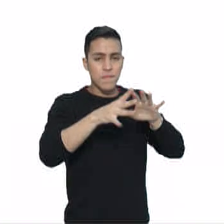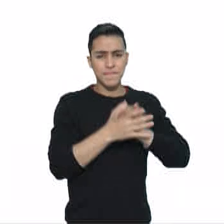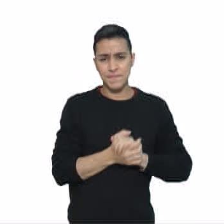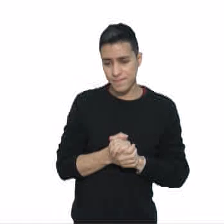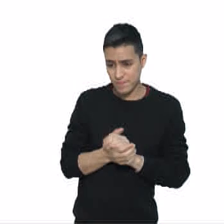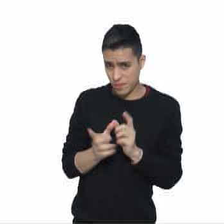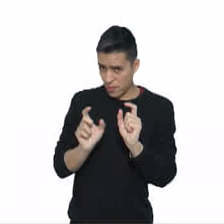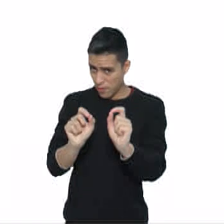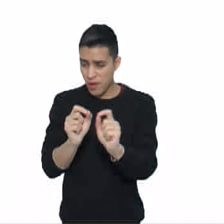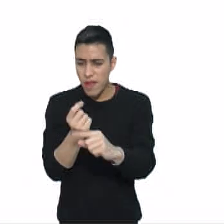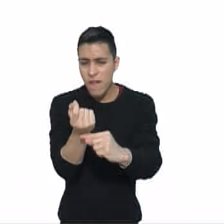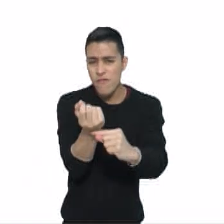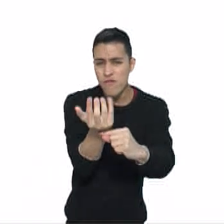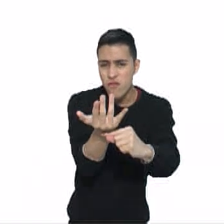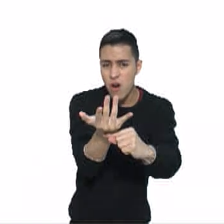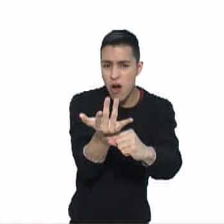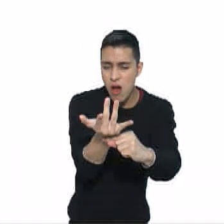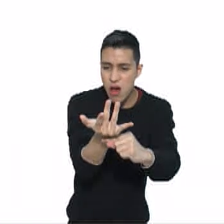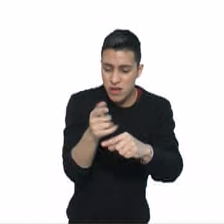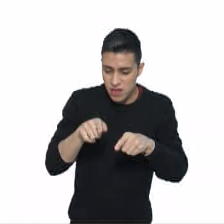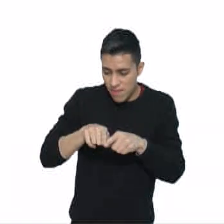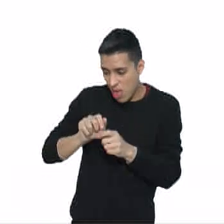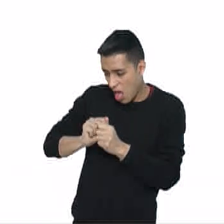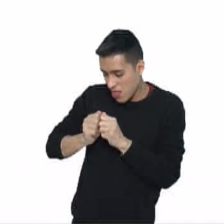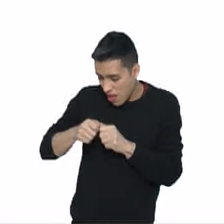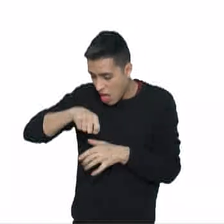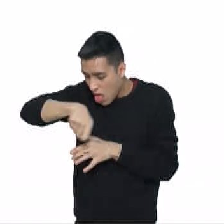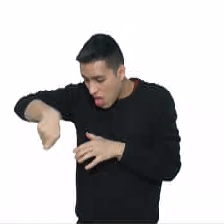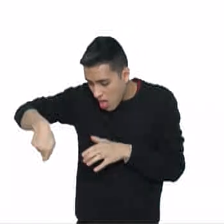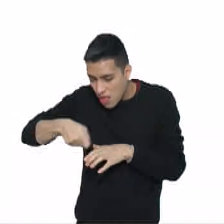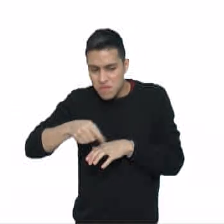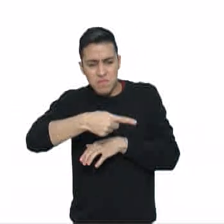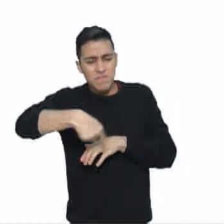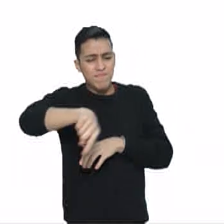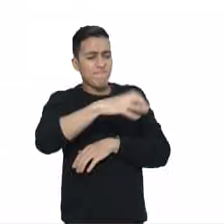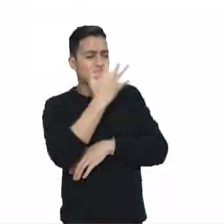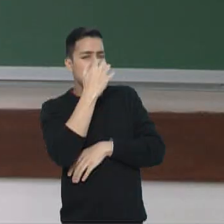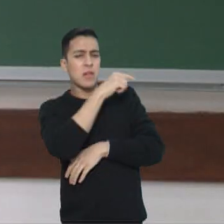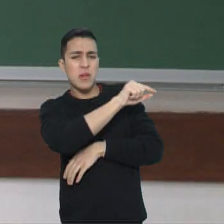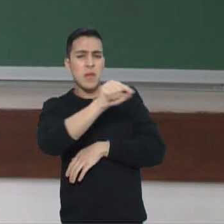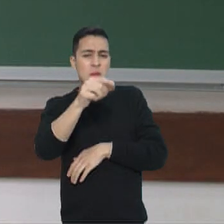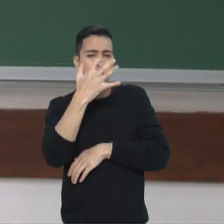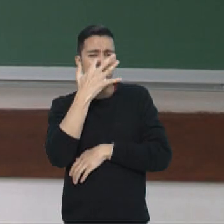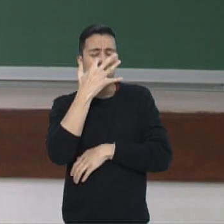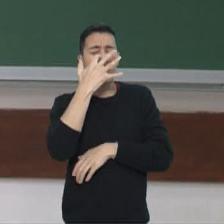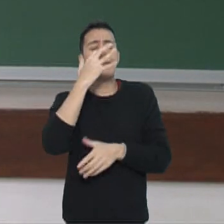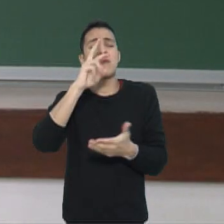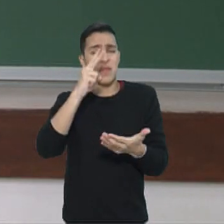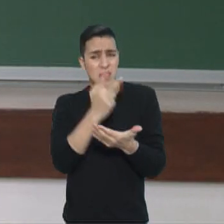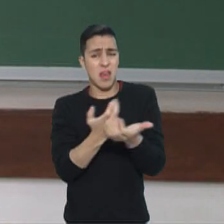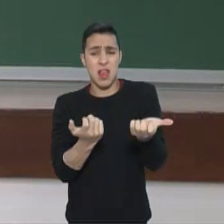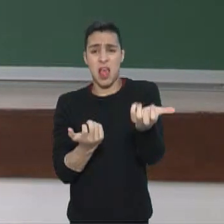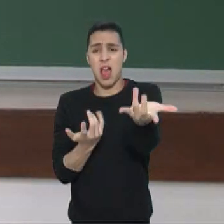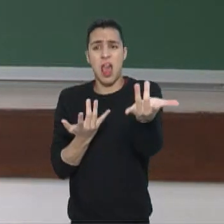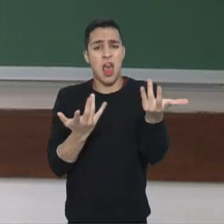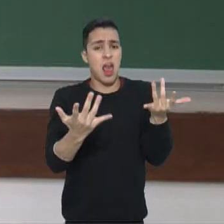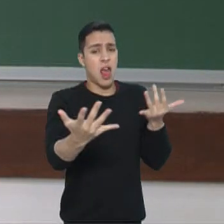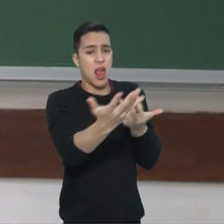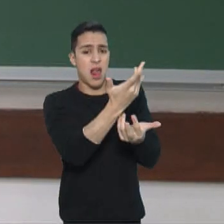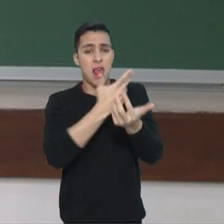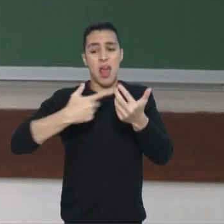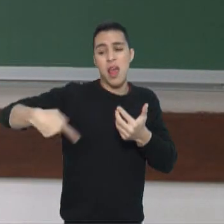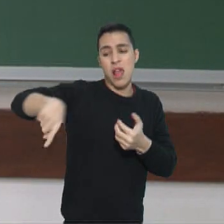e as cozinhas adaptadas formavam aquilo que nós já conversamos em uma outra aula sobre os incêndios frequentes na cidade de